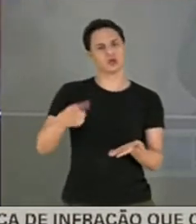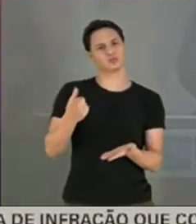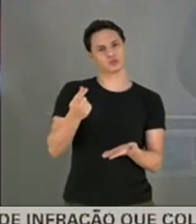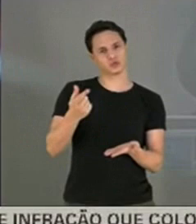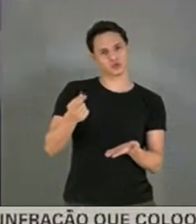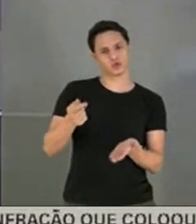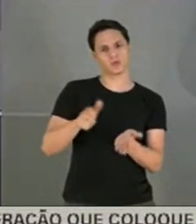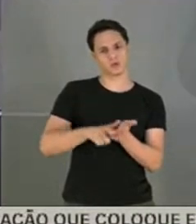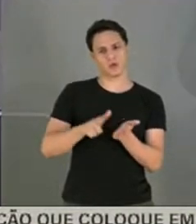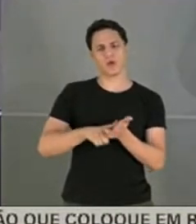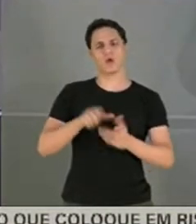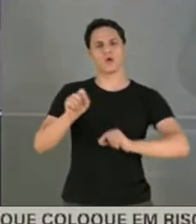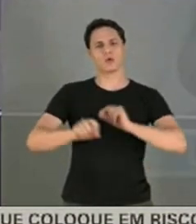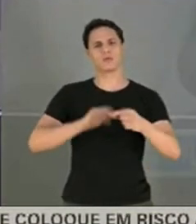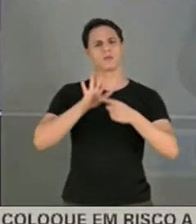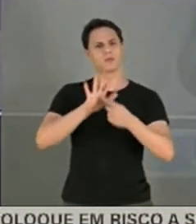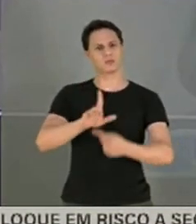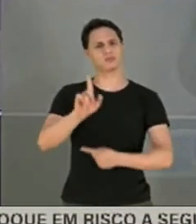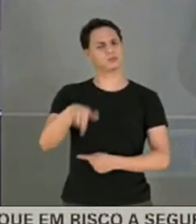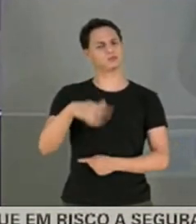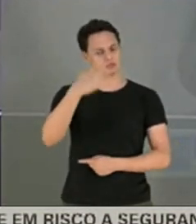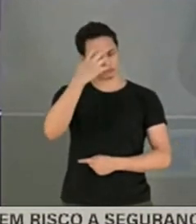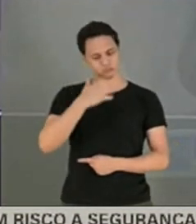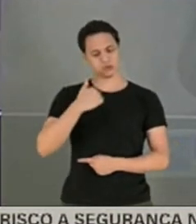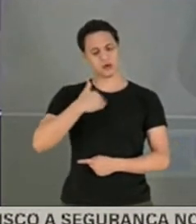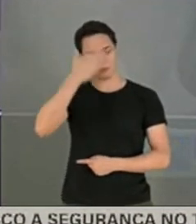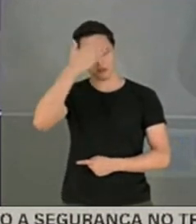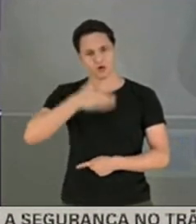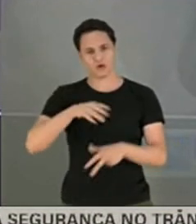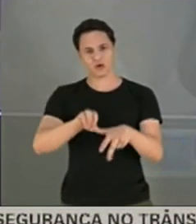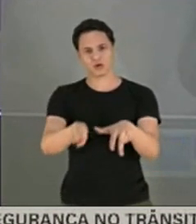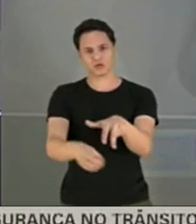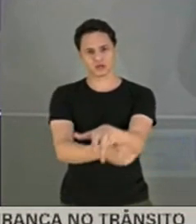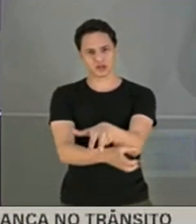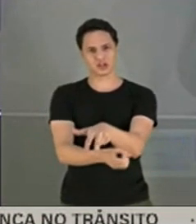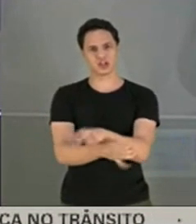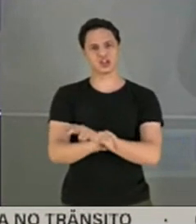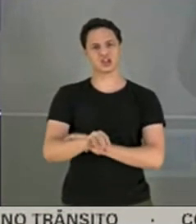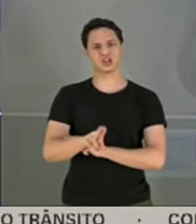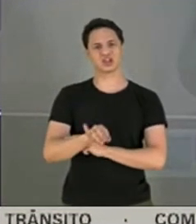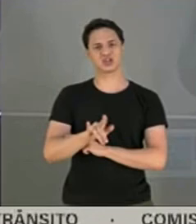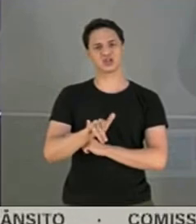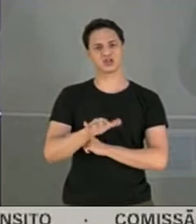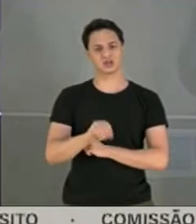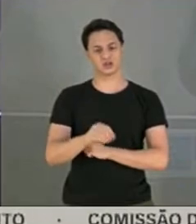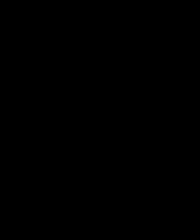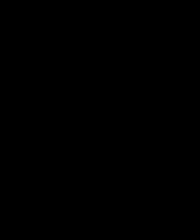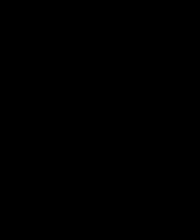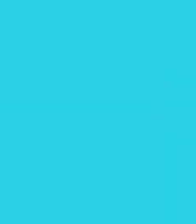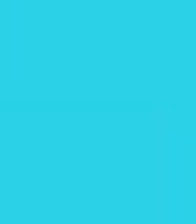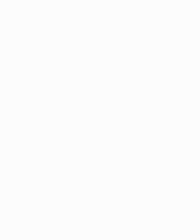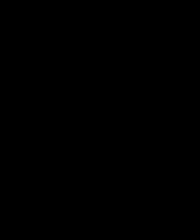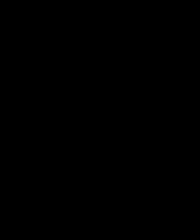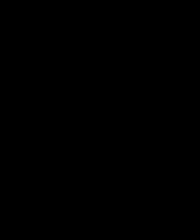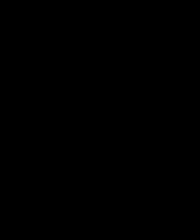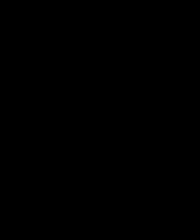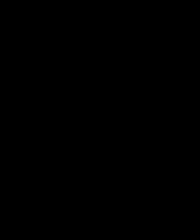constitui sério indício de corrupção nas transações entre o Ministério da Saúde.